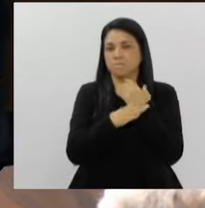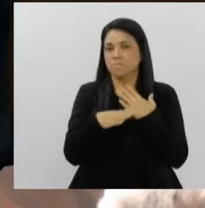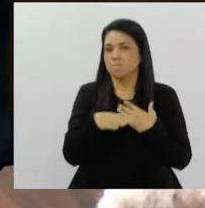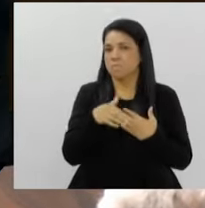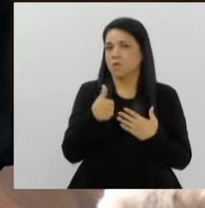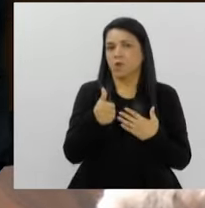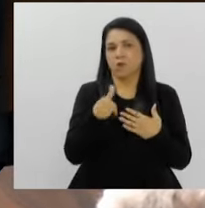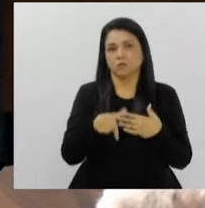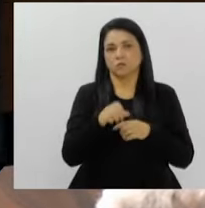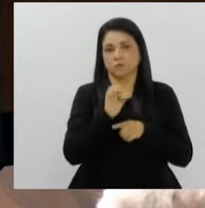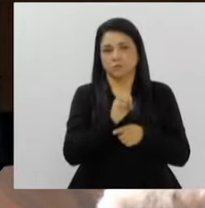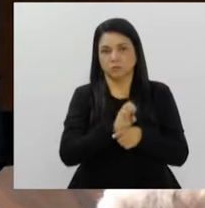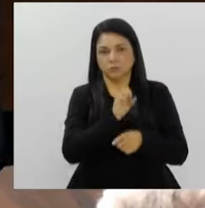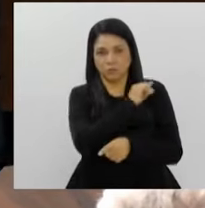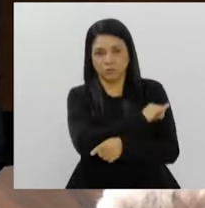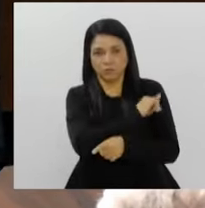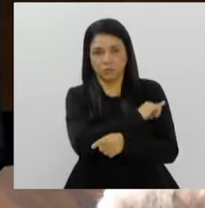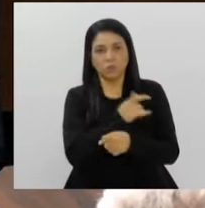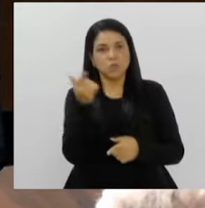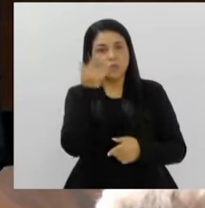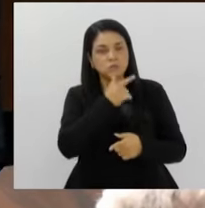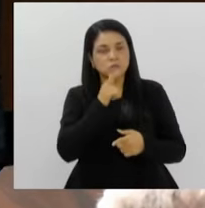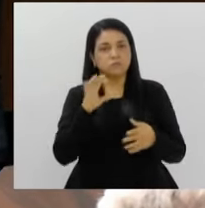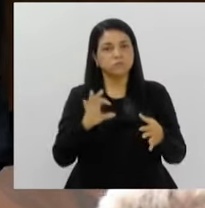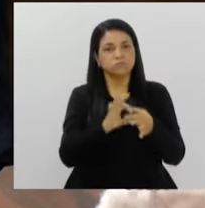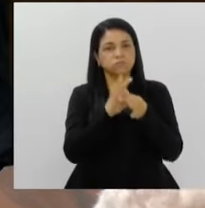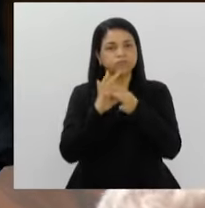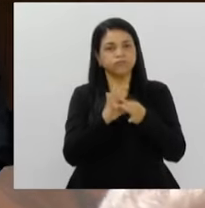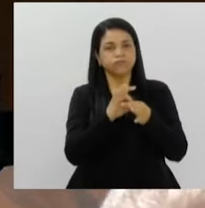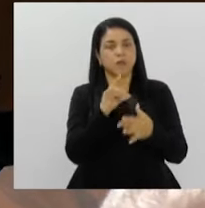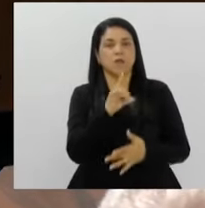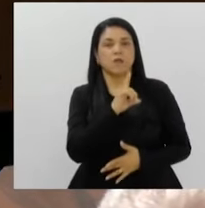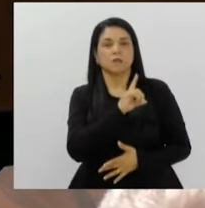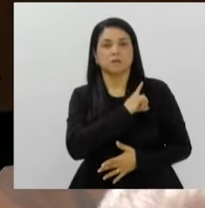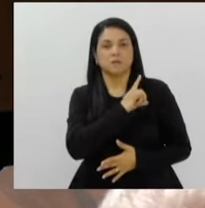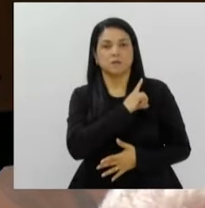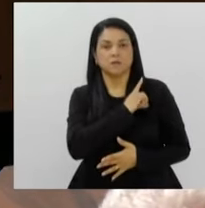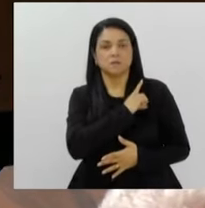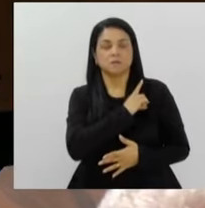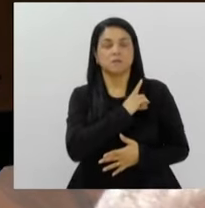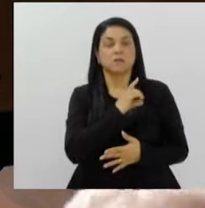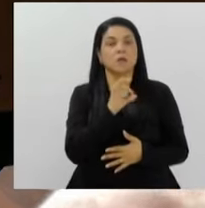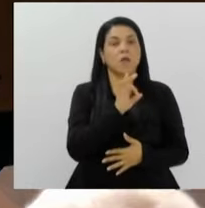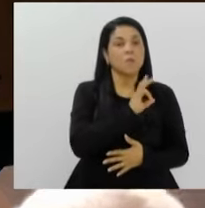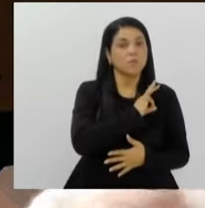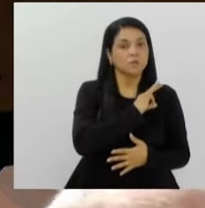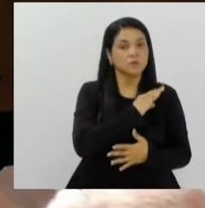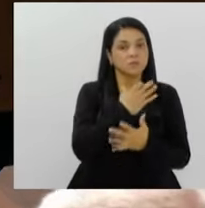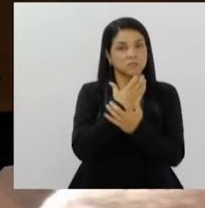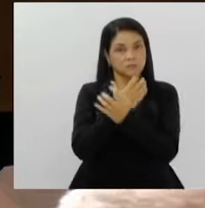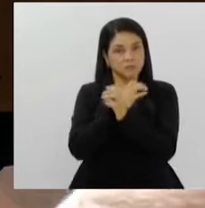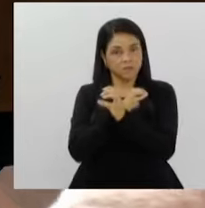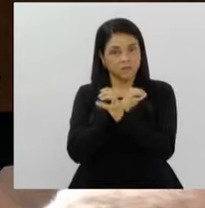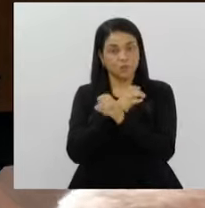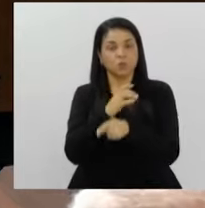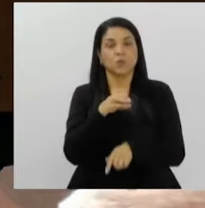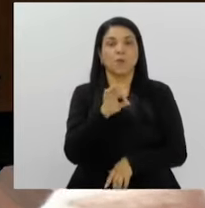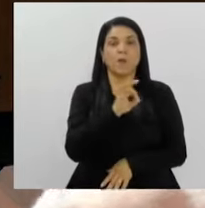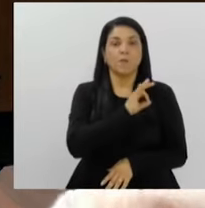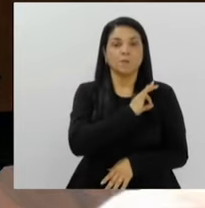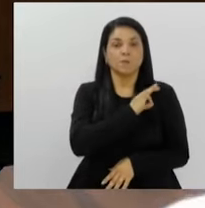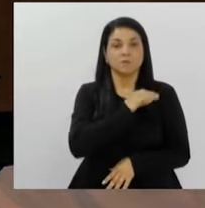nós conseguimos fazer uma grande união com a delegacia, com a polícia civil, com a polícia